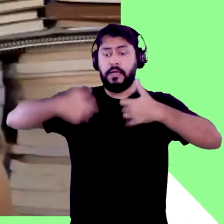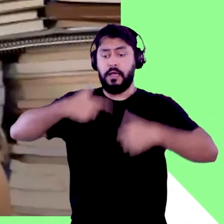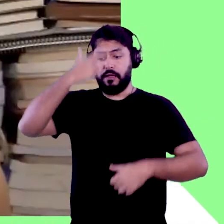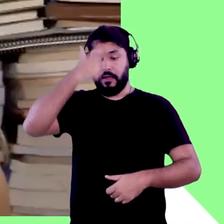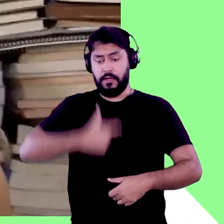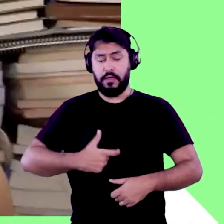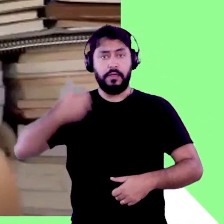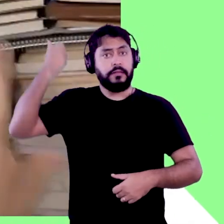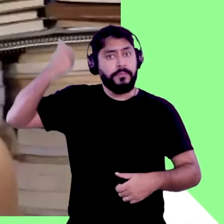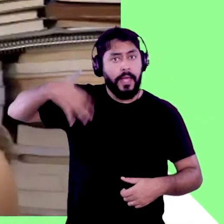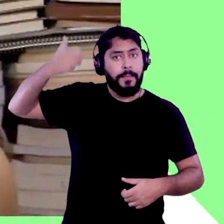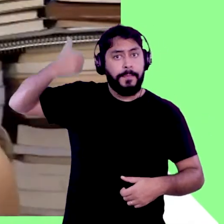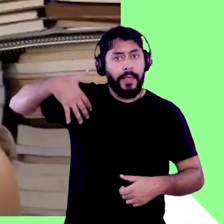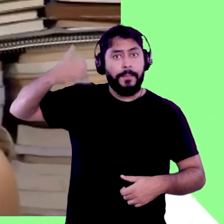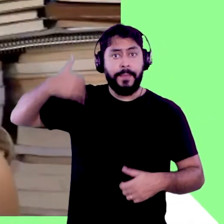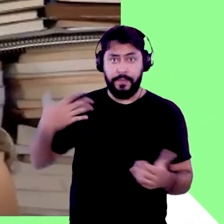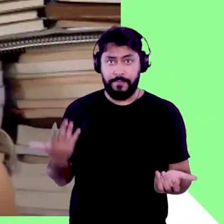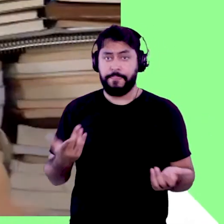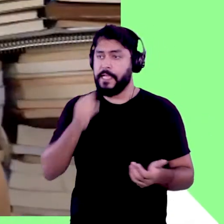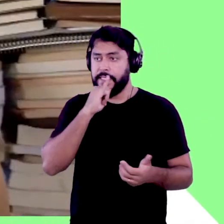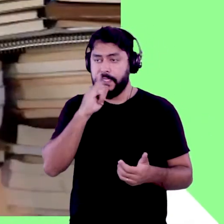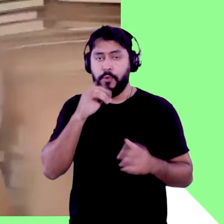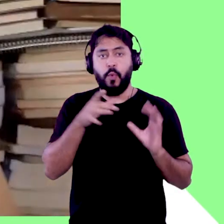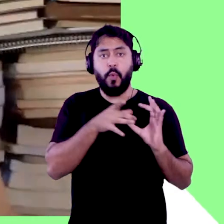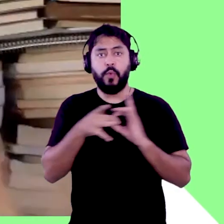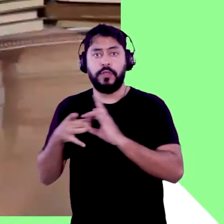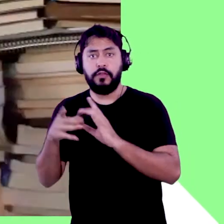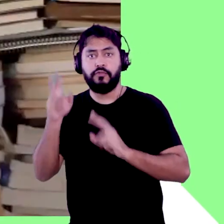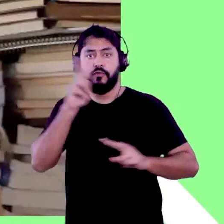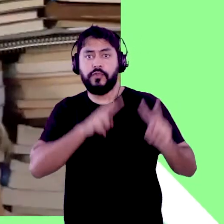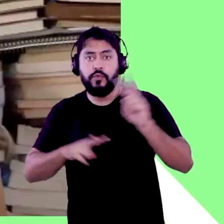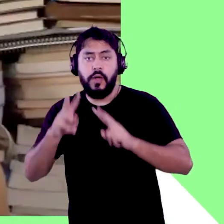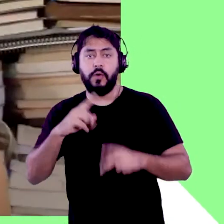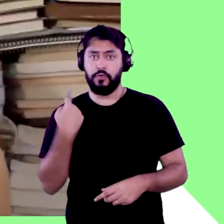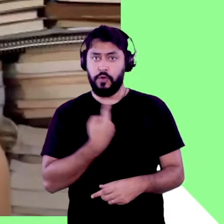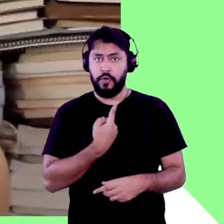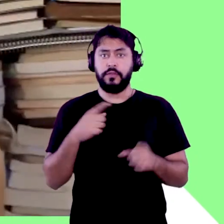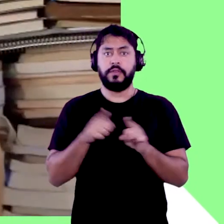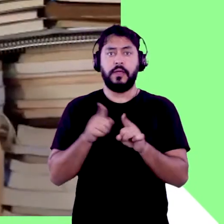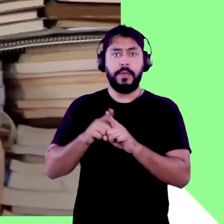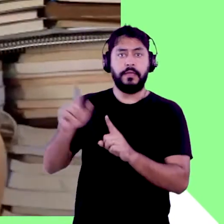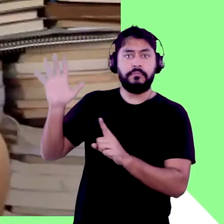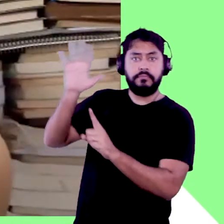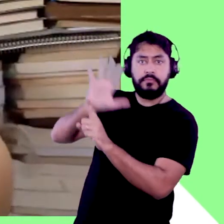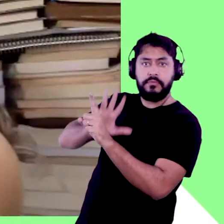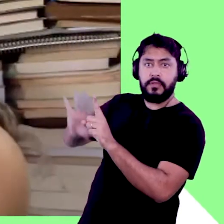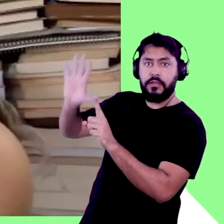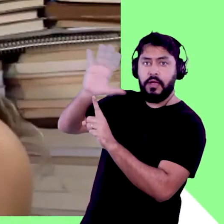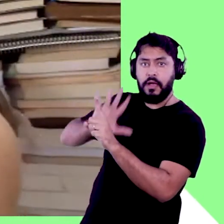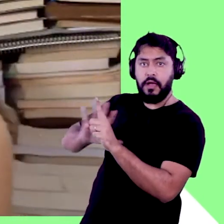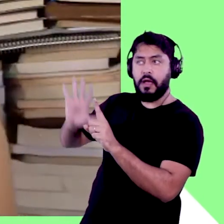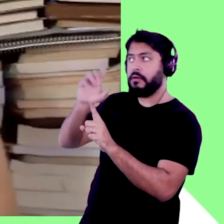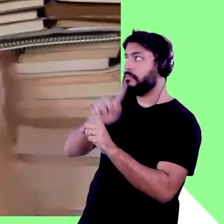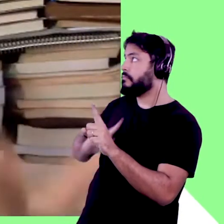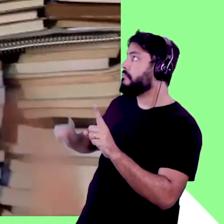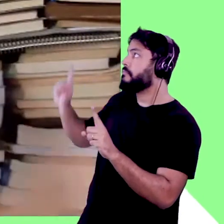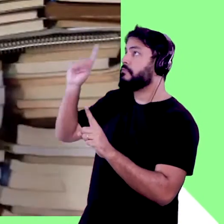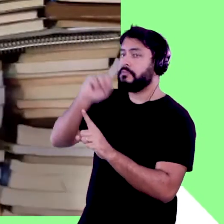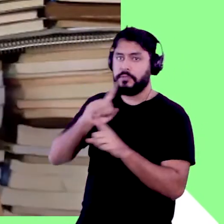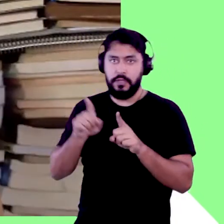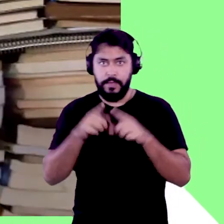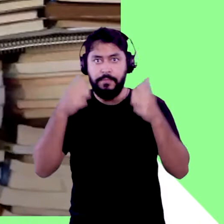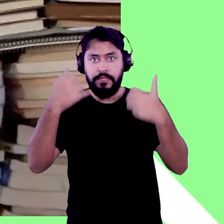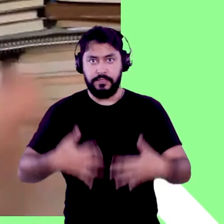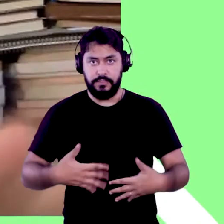descrever o contexto visual nosso e do cenário onde a gente está, para que pessoas com deficiência visual possam acessar. Se a gente vai,